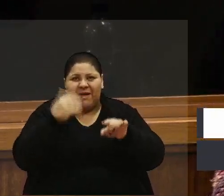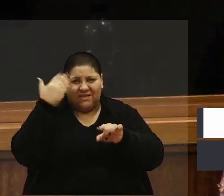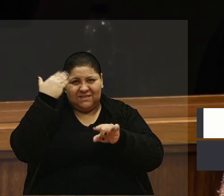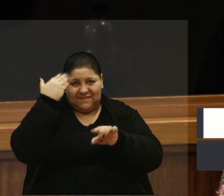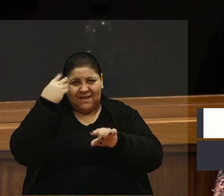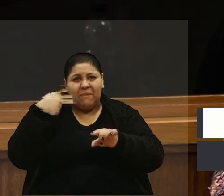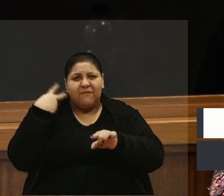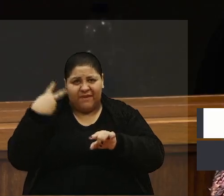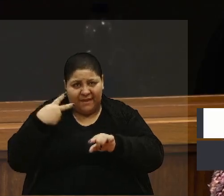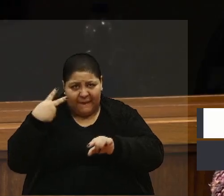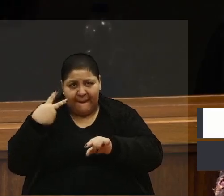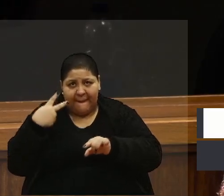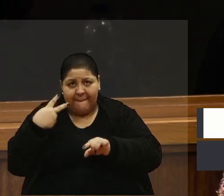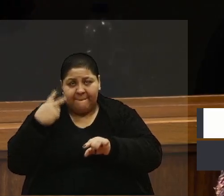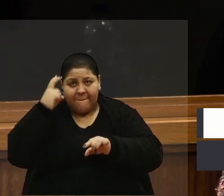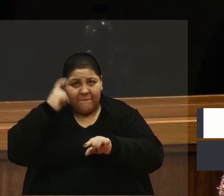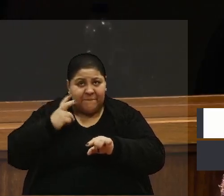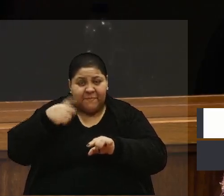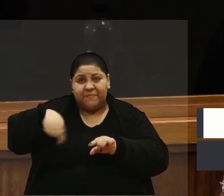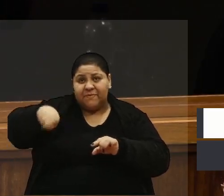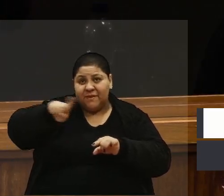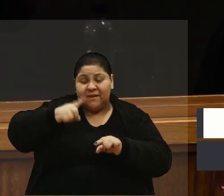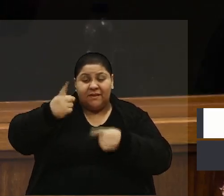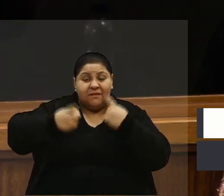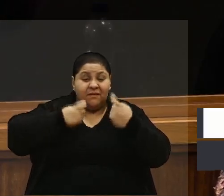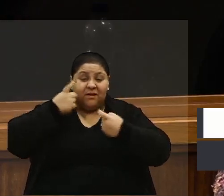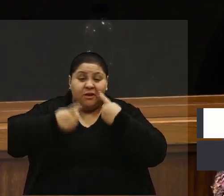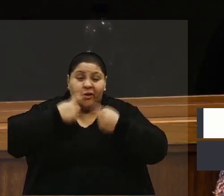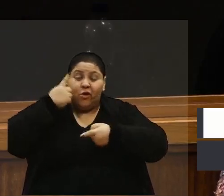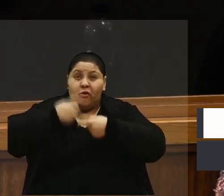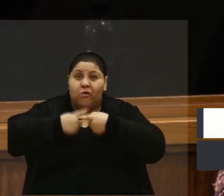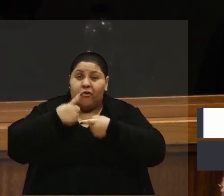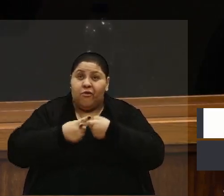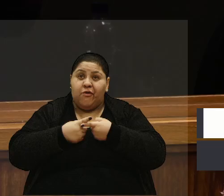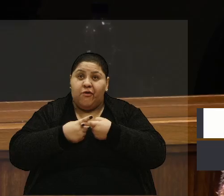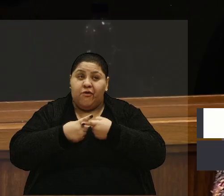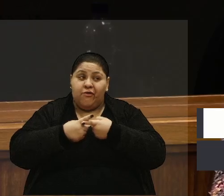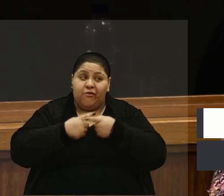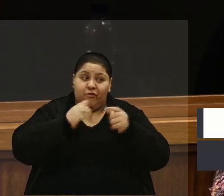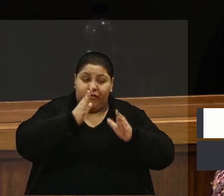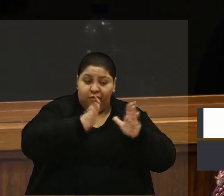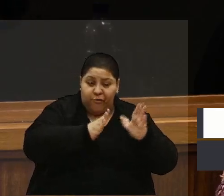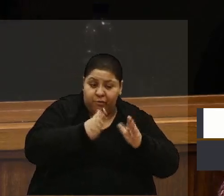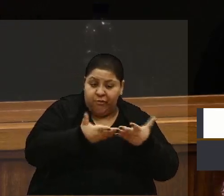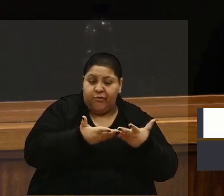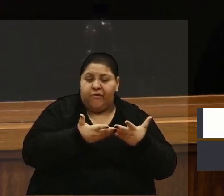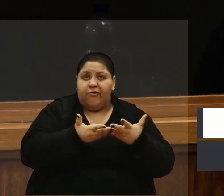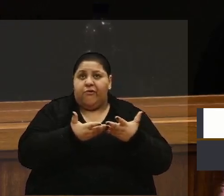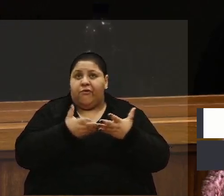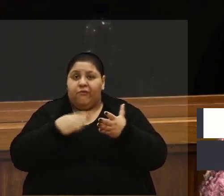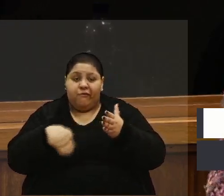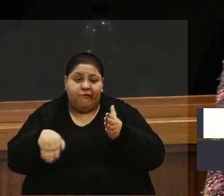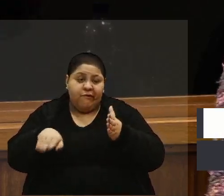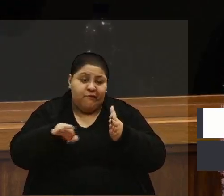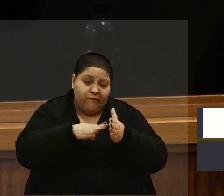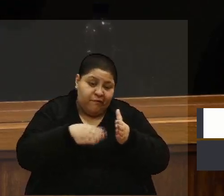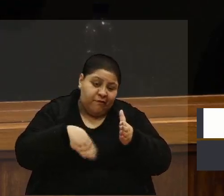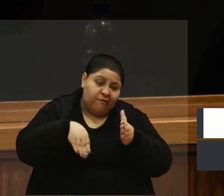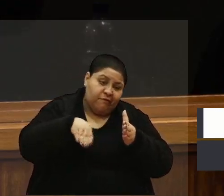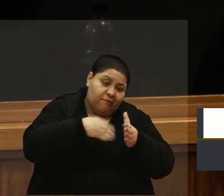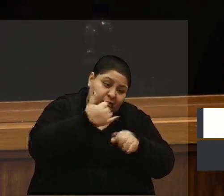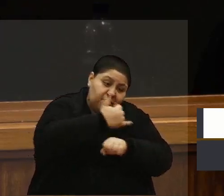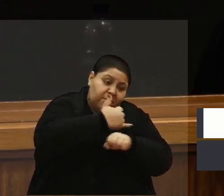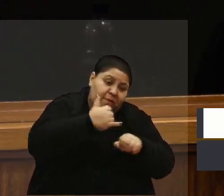é, vereador? Daniel, a gente às vezes fica preocupado porque está no prazo, aí vai vir, quando a gente vê,